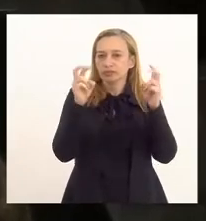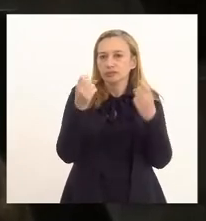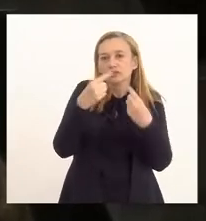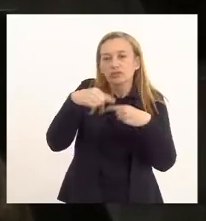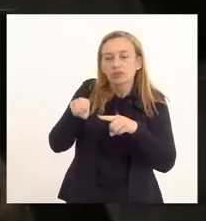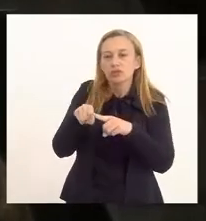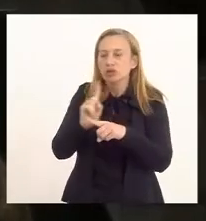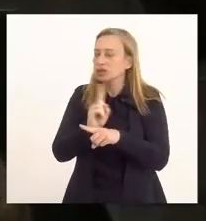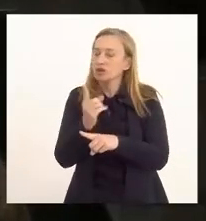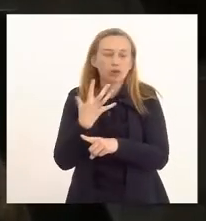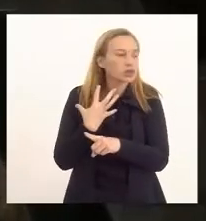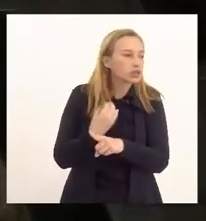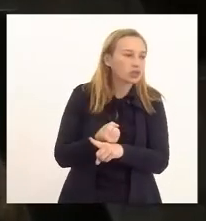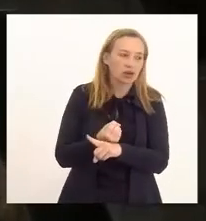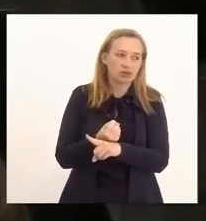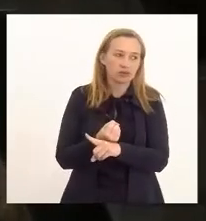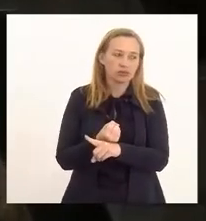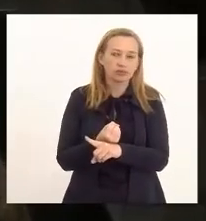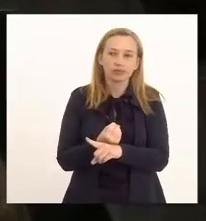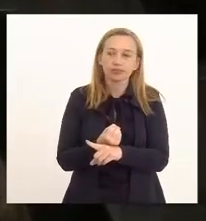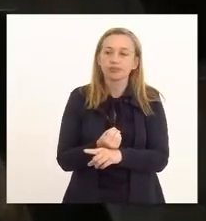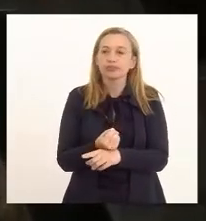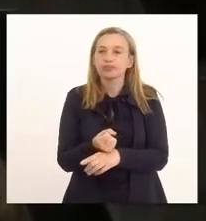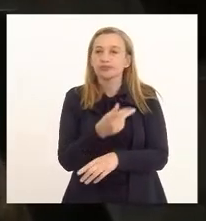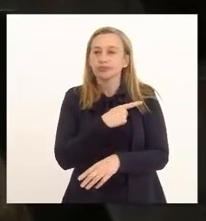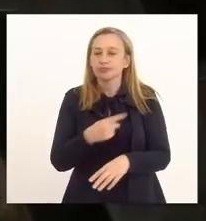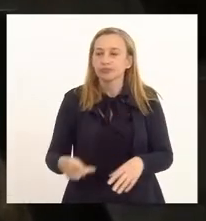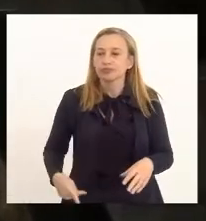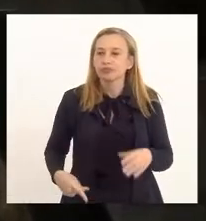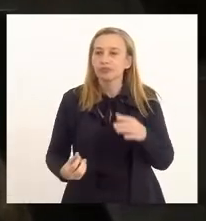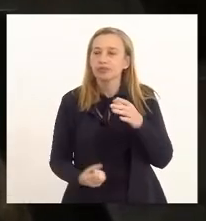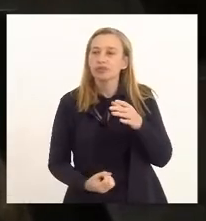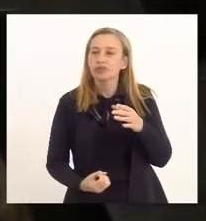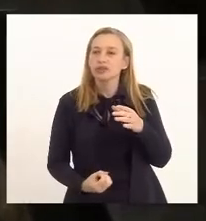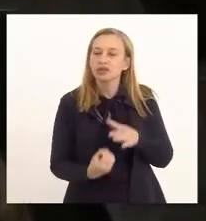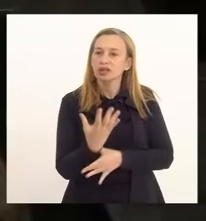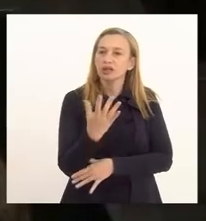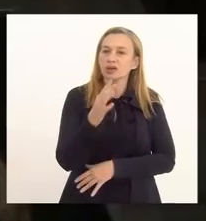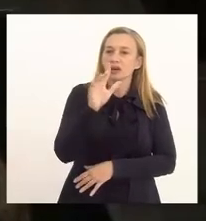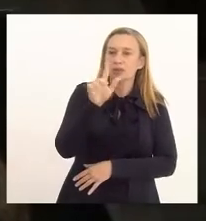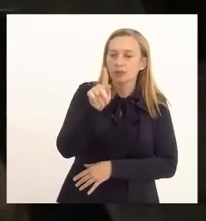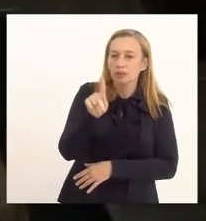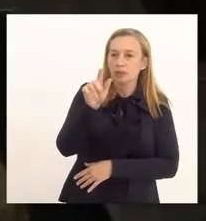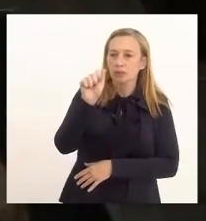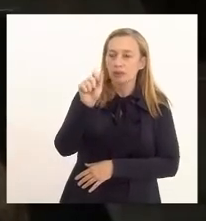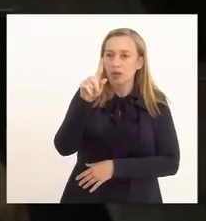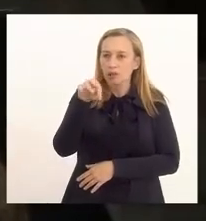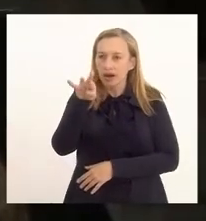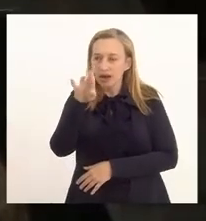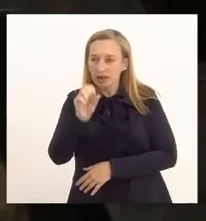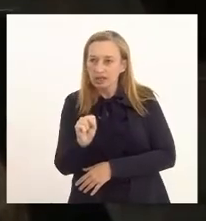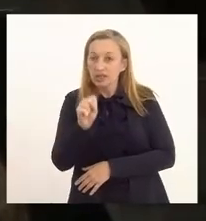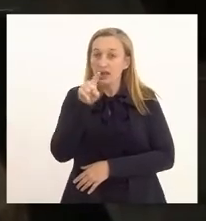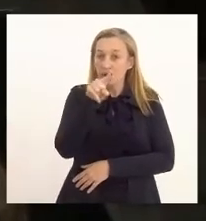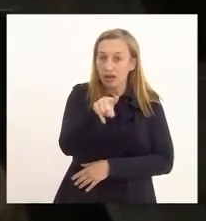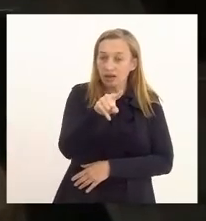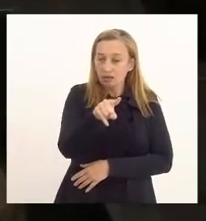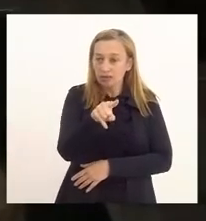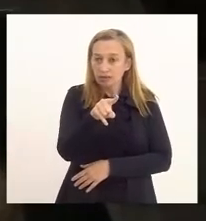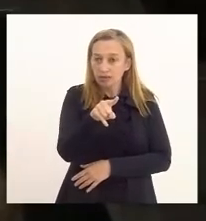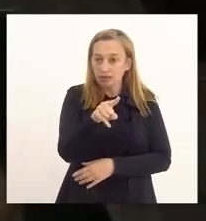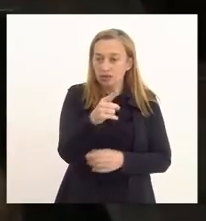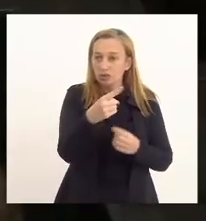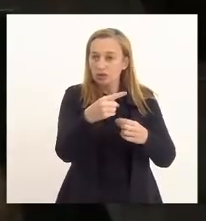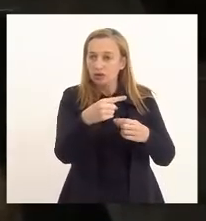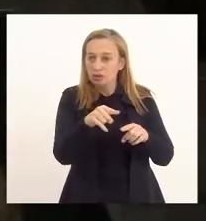absolutamente inaceitável que o presidente da Fundação Palmares seja ele mesmo um artífice da